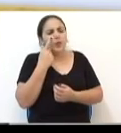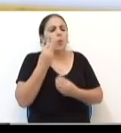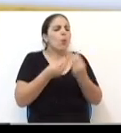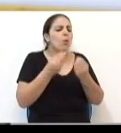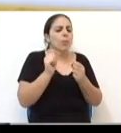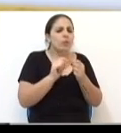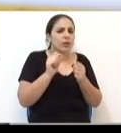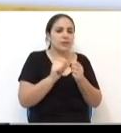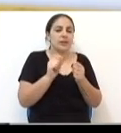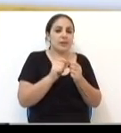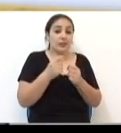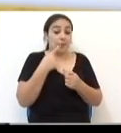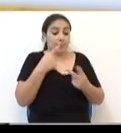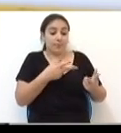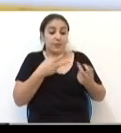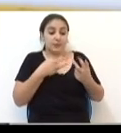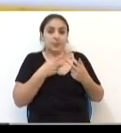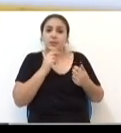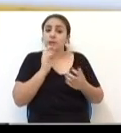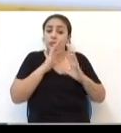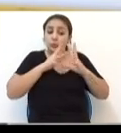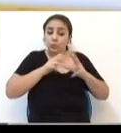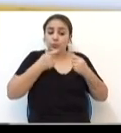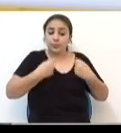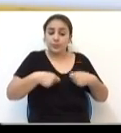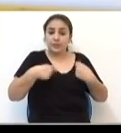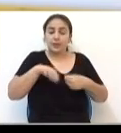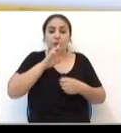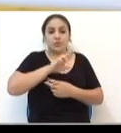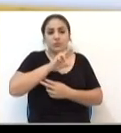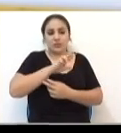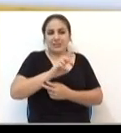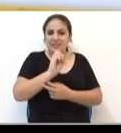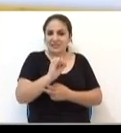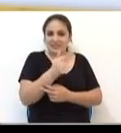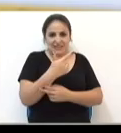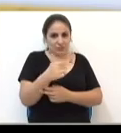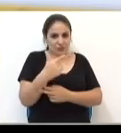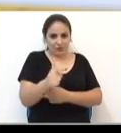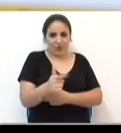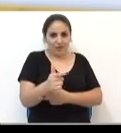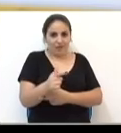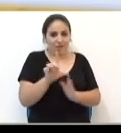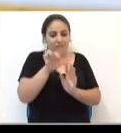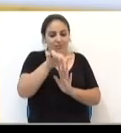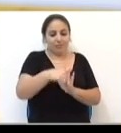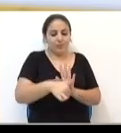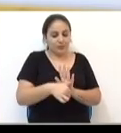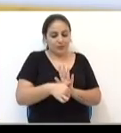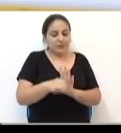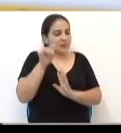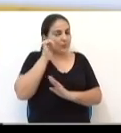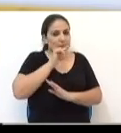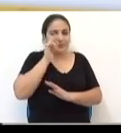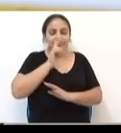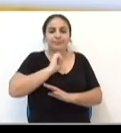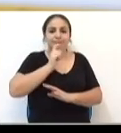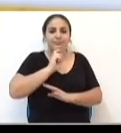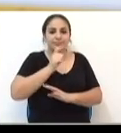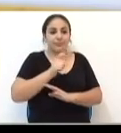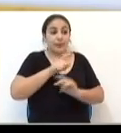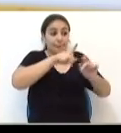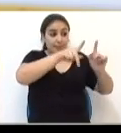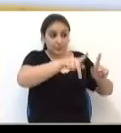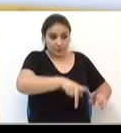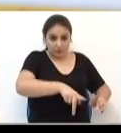vendo como fazer e ver que tudo tem que ter um resultado, porque se tu não tiver resultado depois não vai valer a